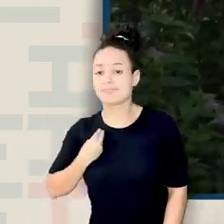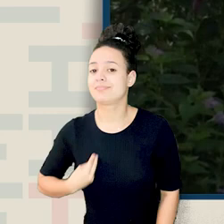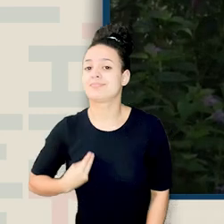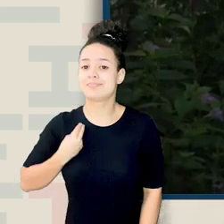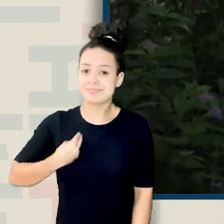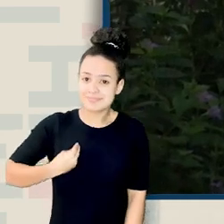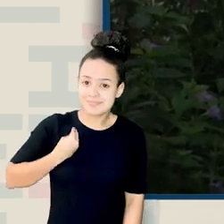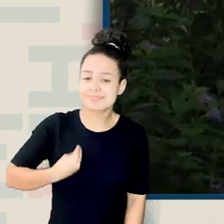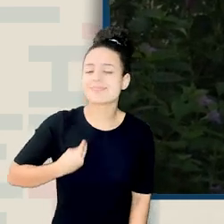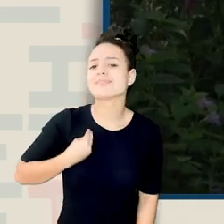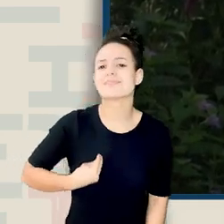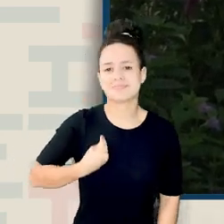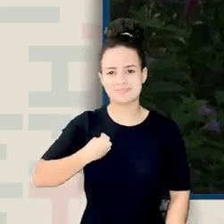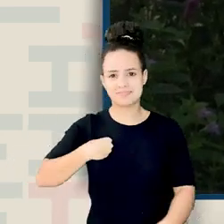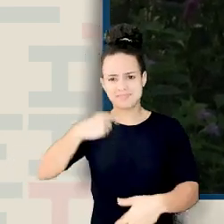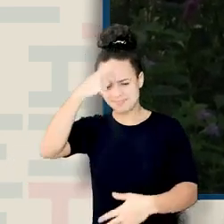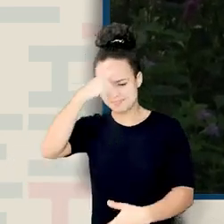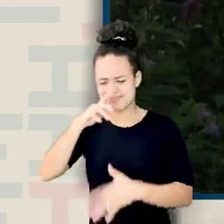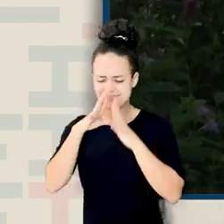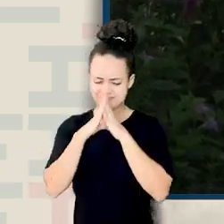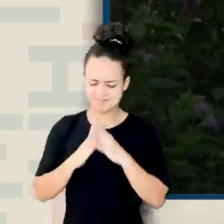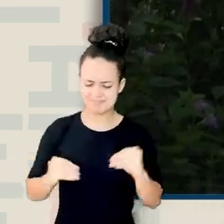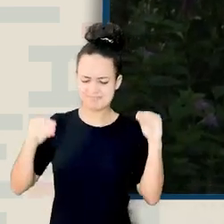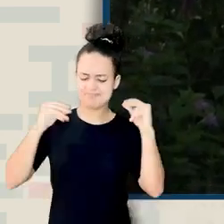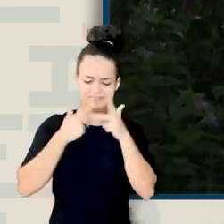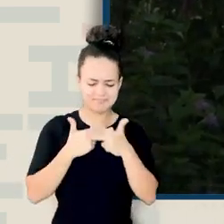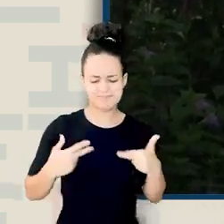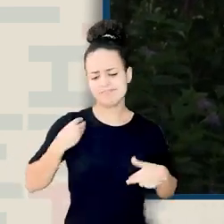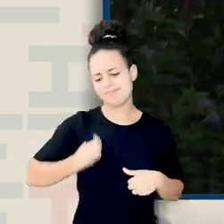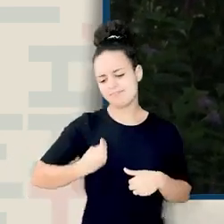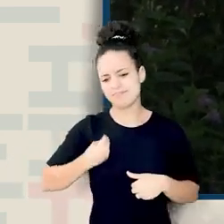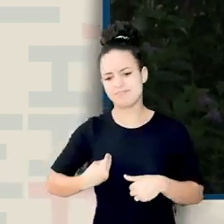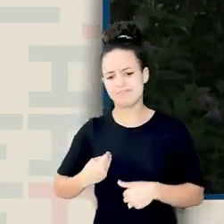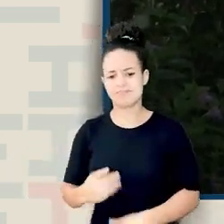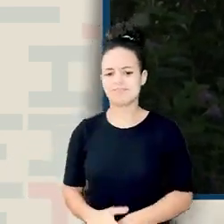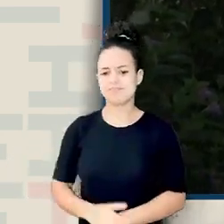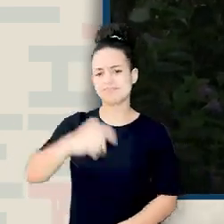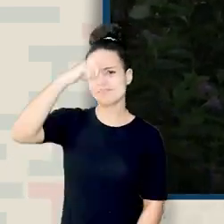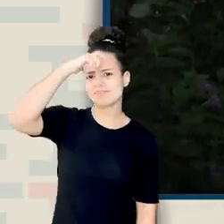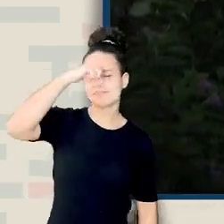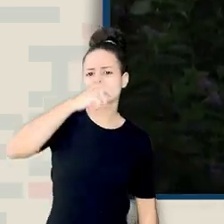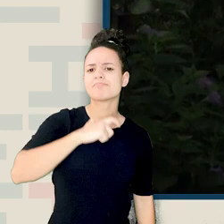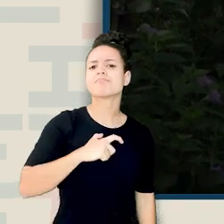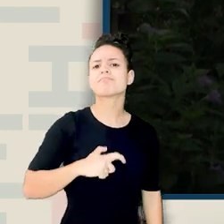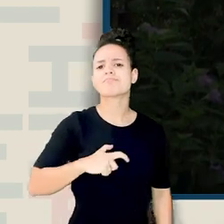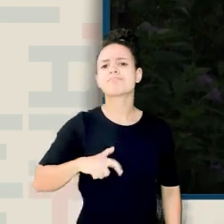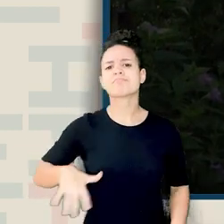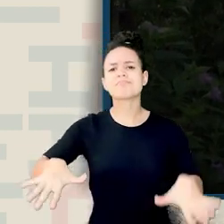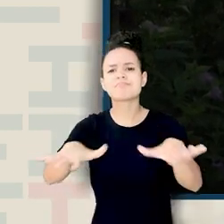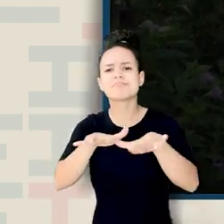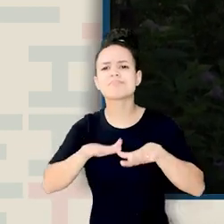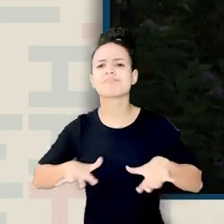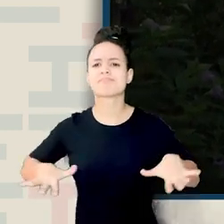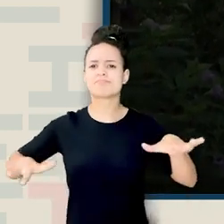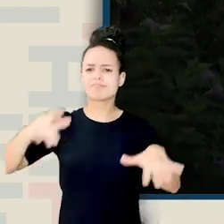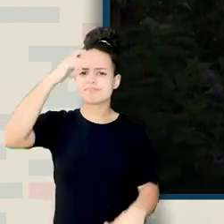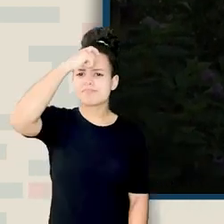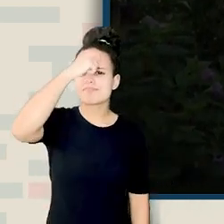viver e se curar. Ser solar, ser